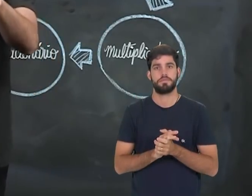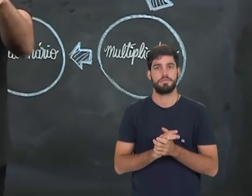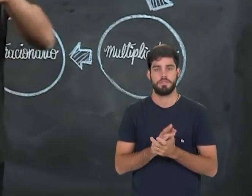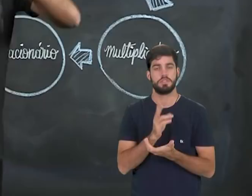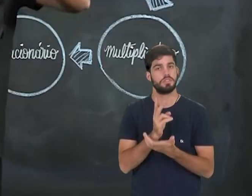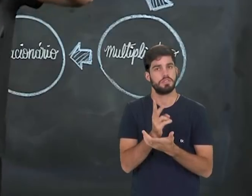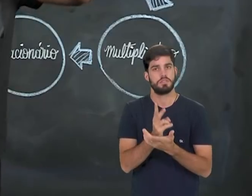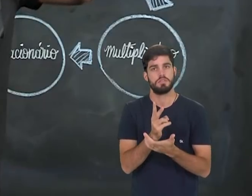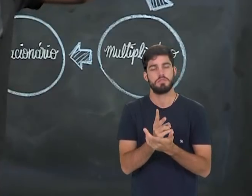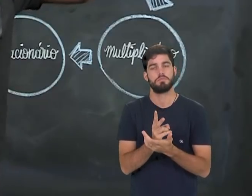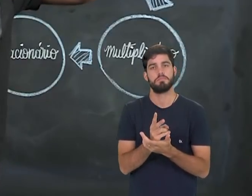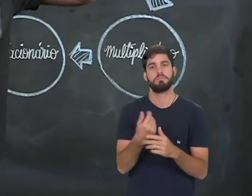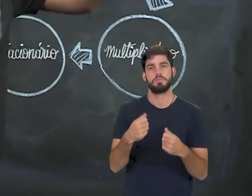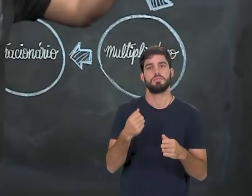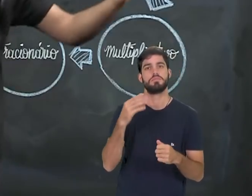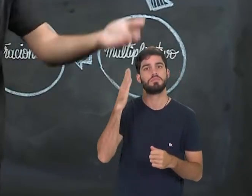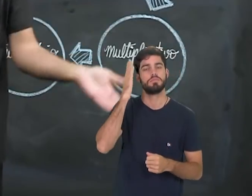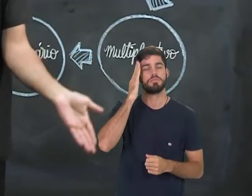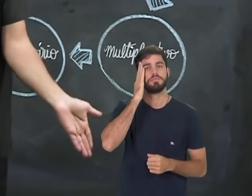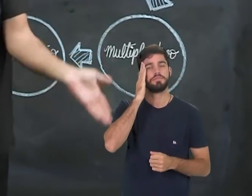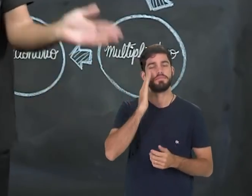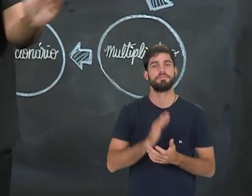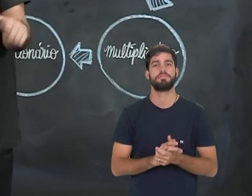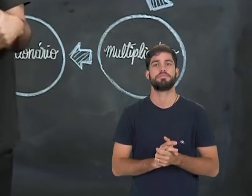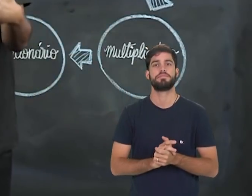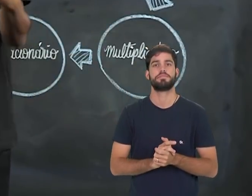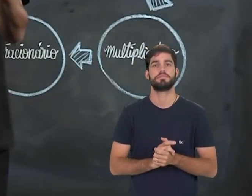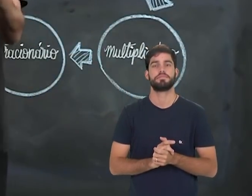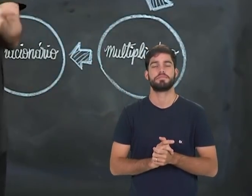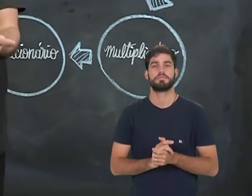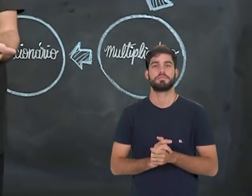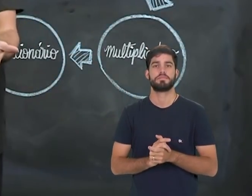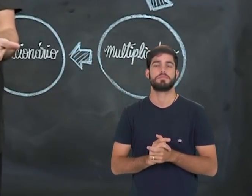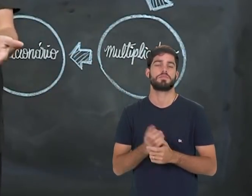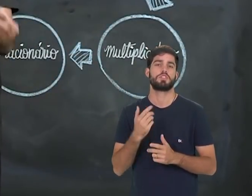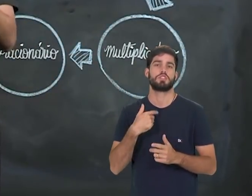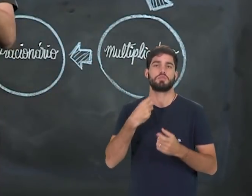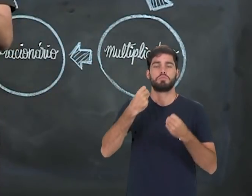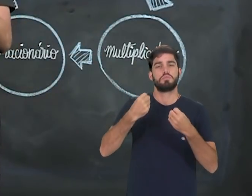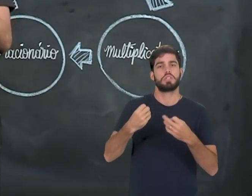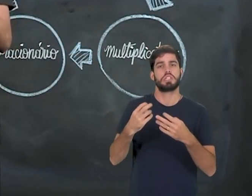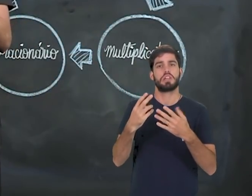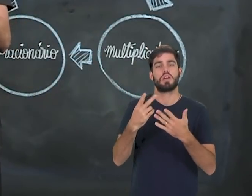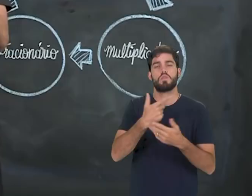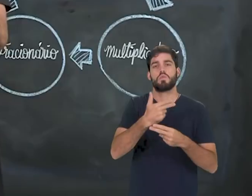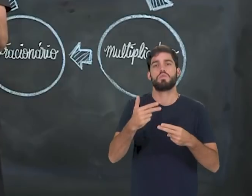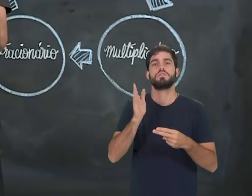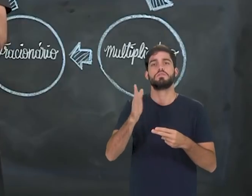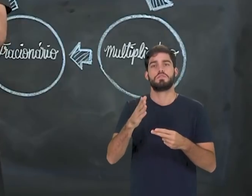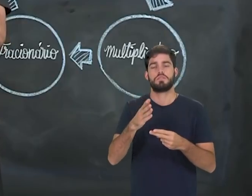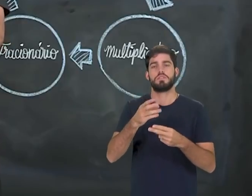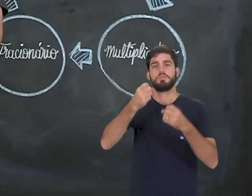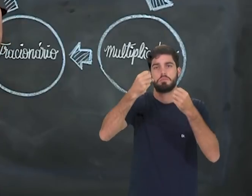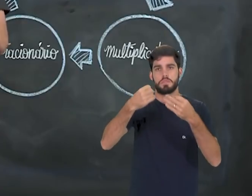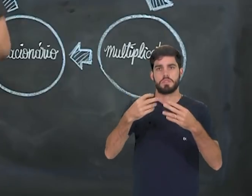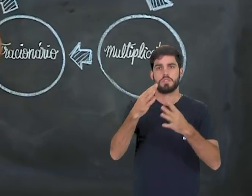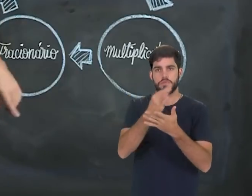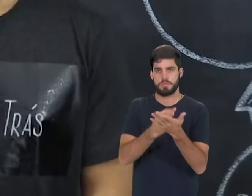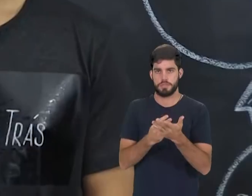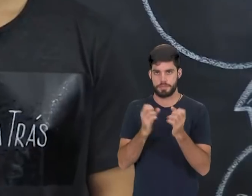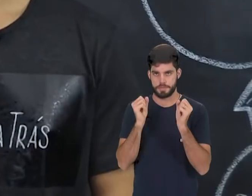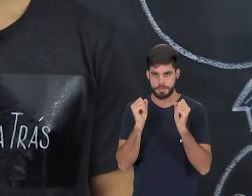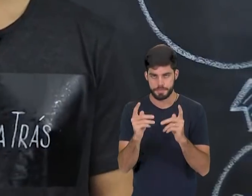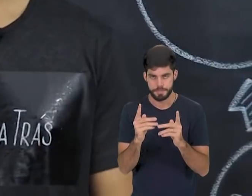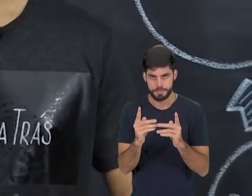marca essa relação, essa função referencial de se referir a algo que já foi dito no texto. Isso é muito interessante para você usar nos seus